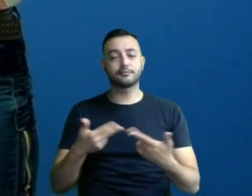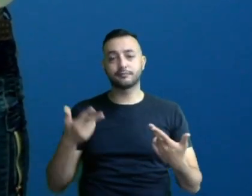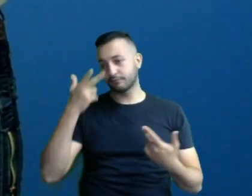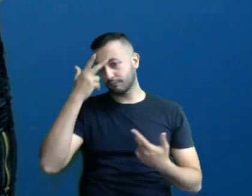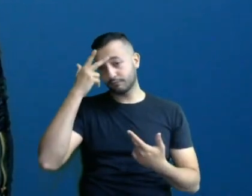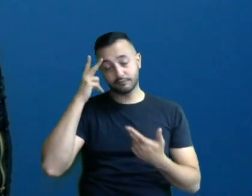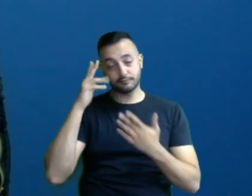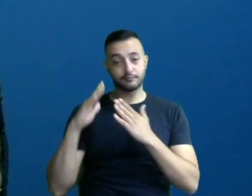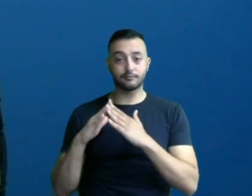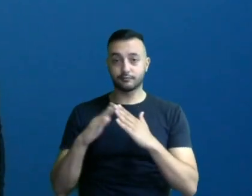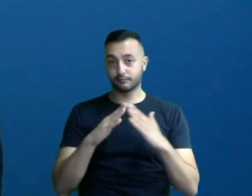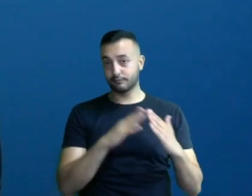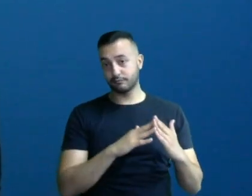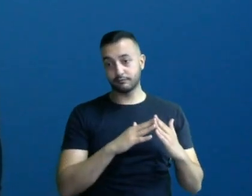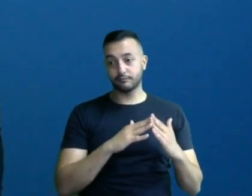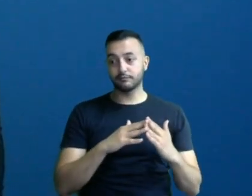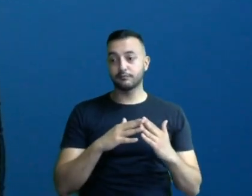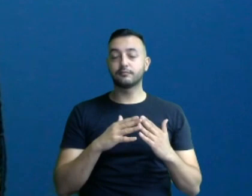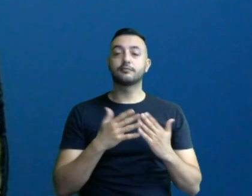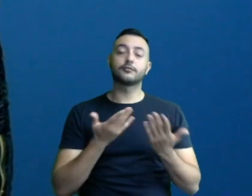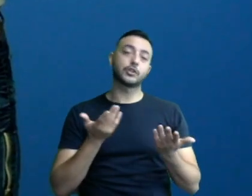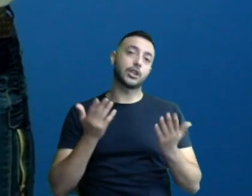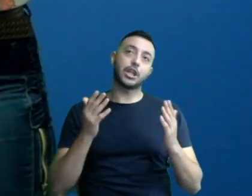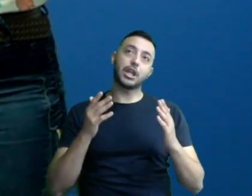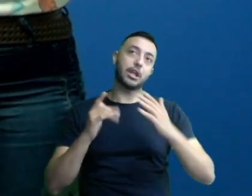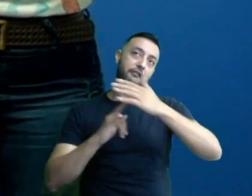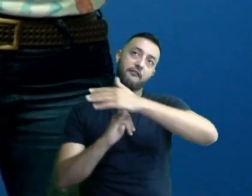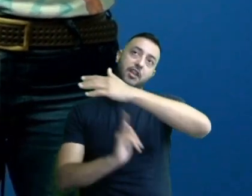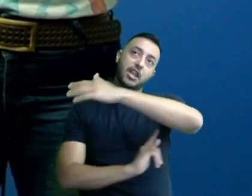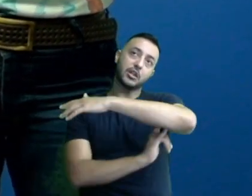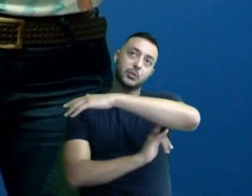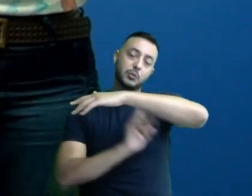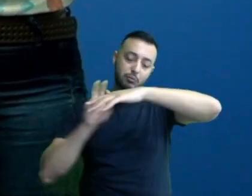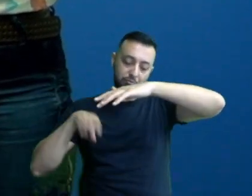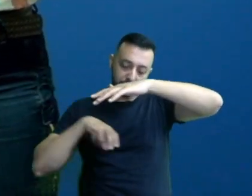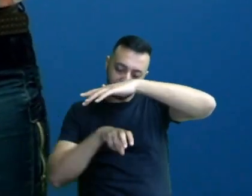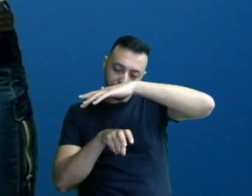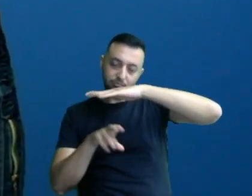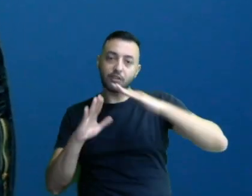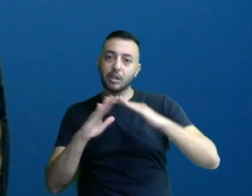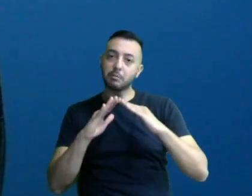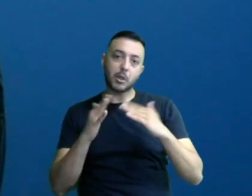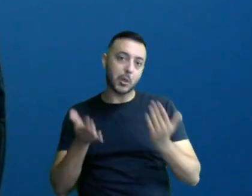pessoas que moram embaixo de viadutos, né? E você pode